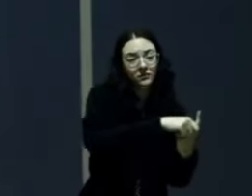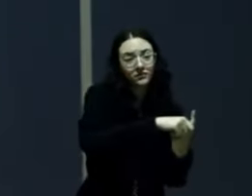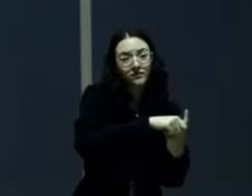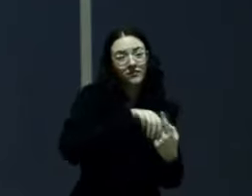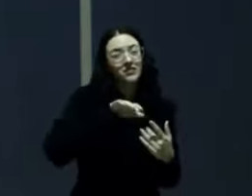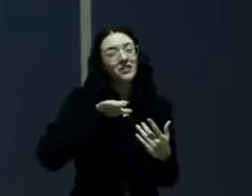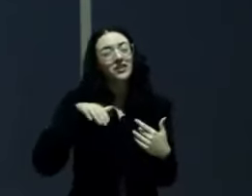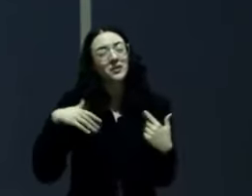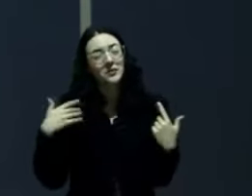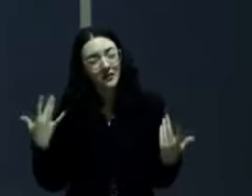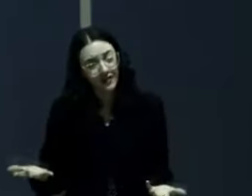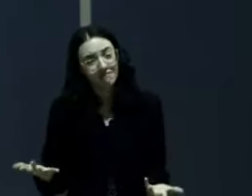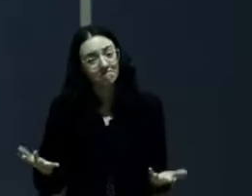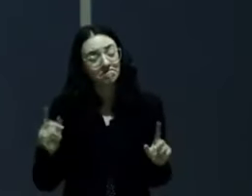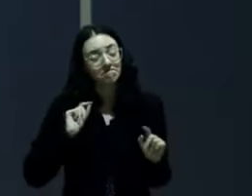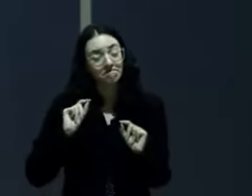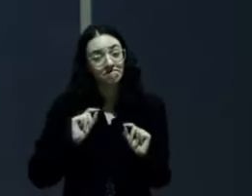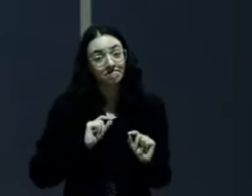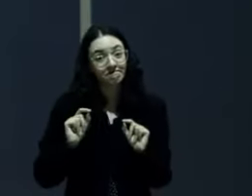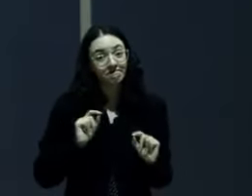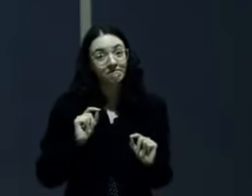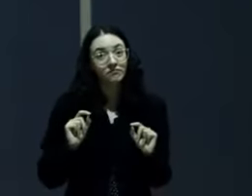desse texto que nós lemos aqui